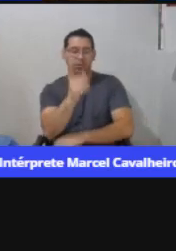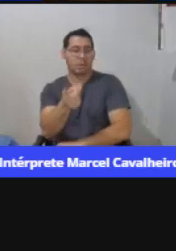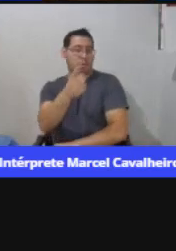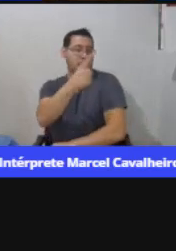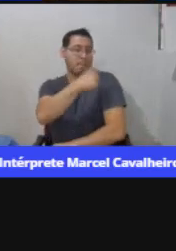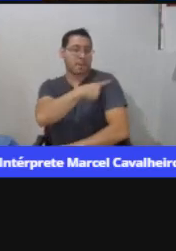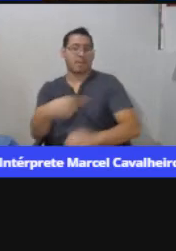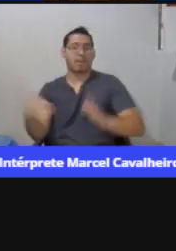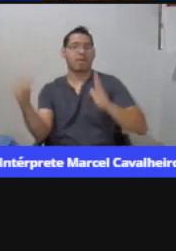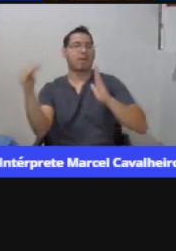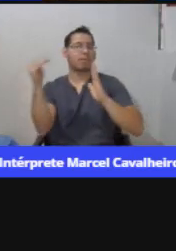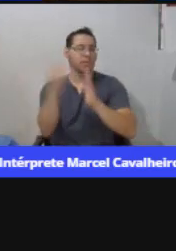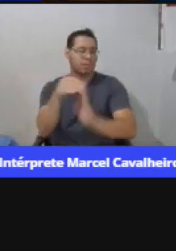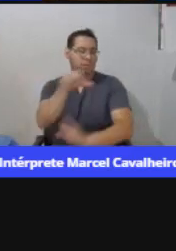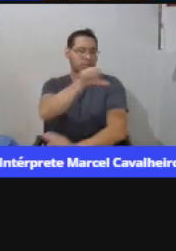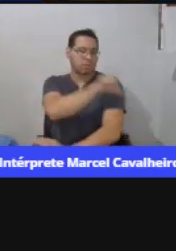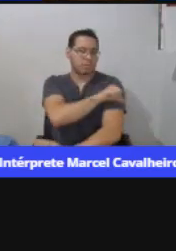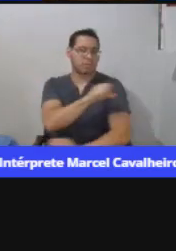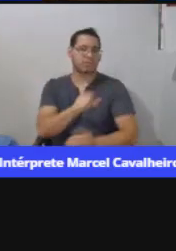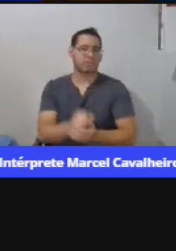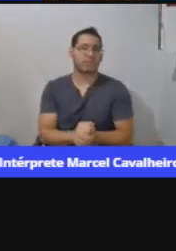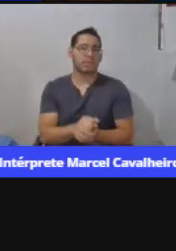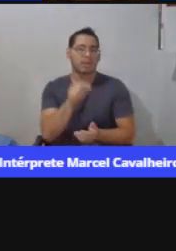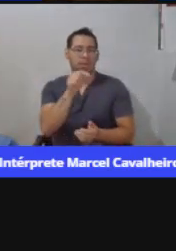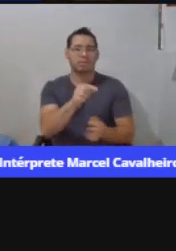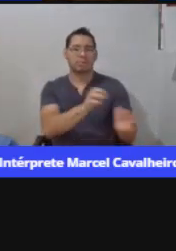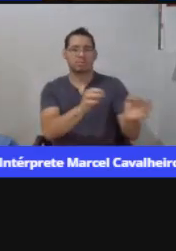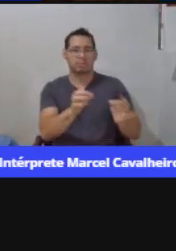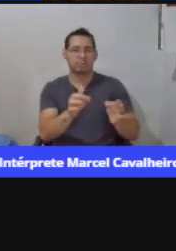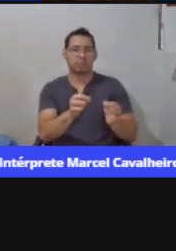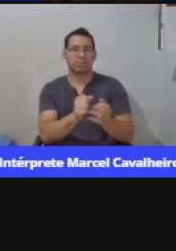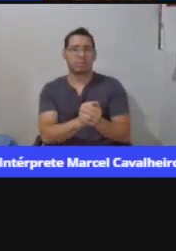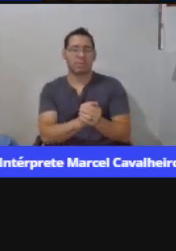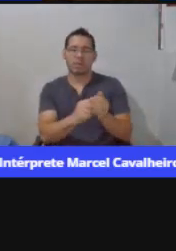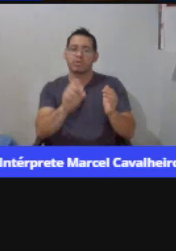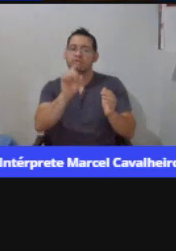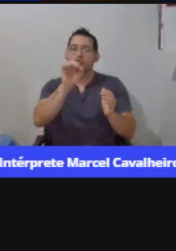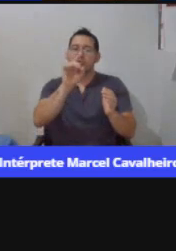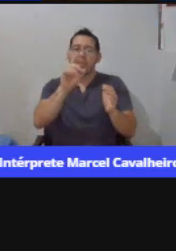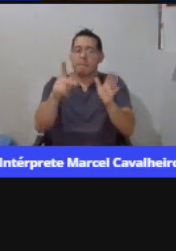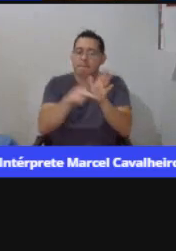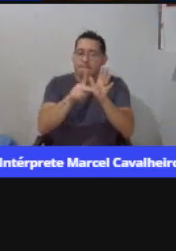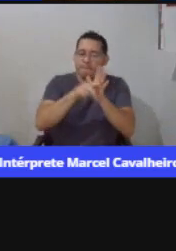foi elaborado exclusivamente em 2021.